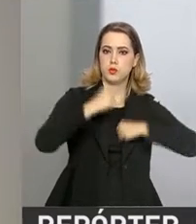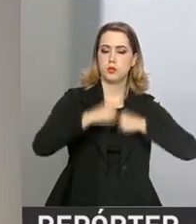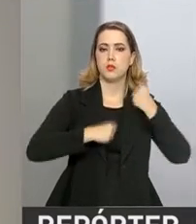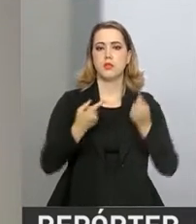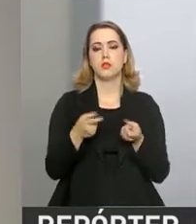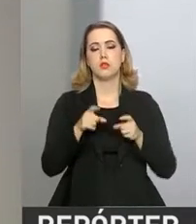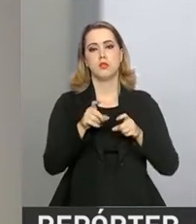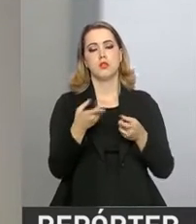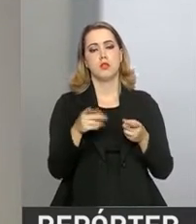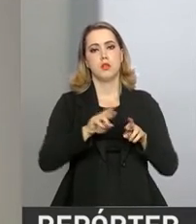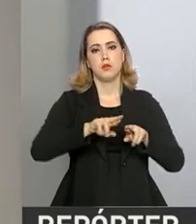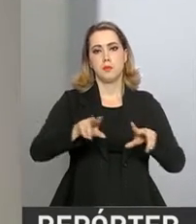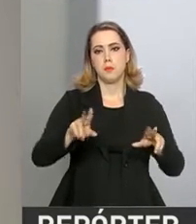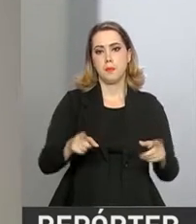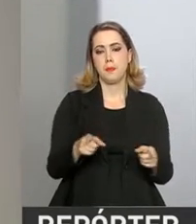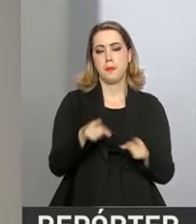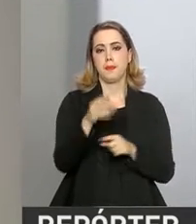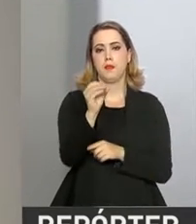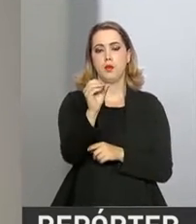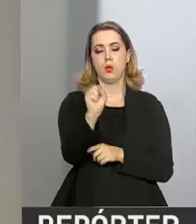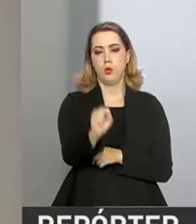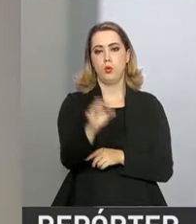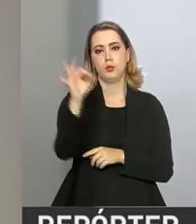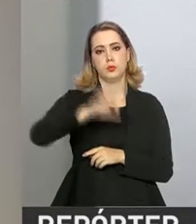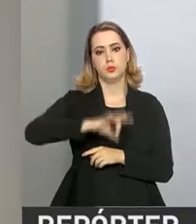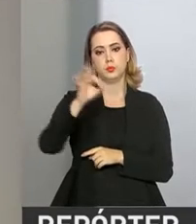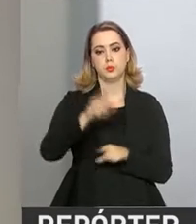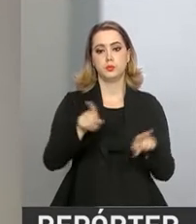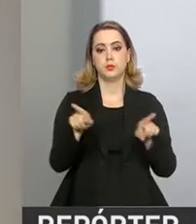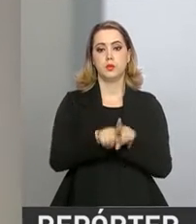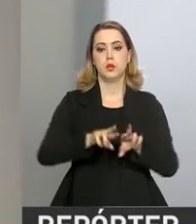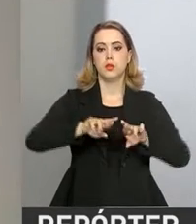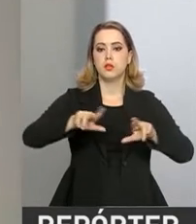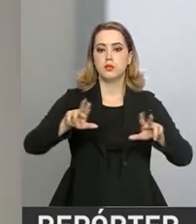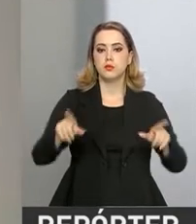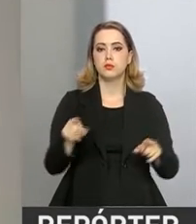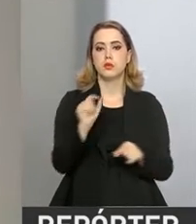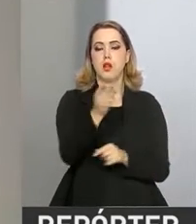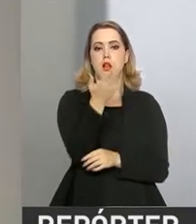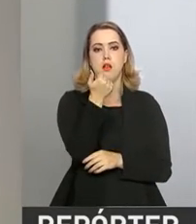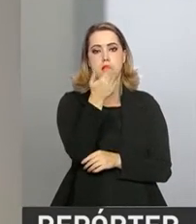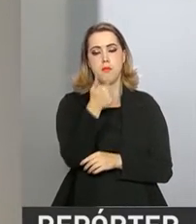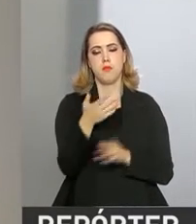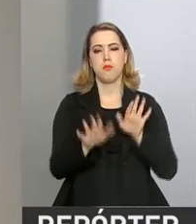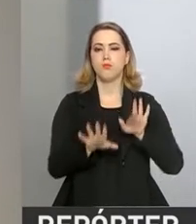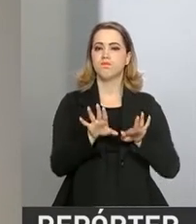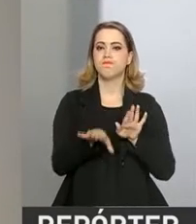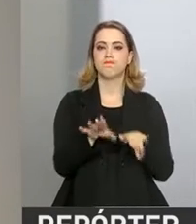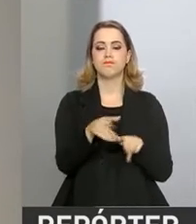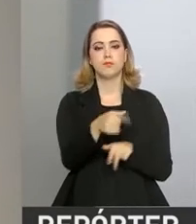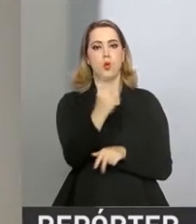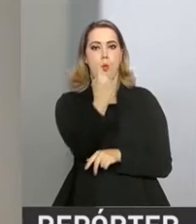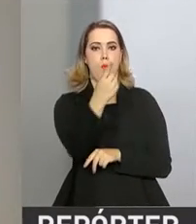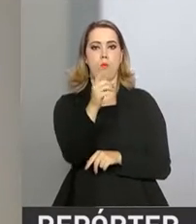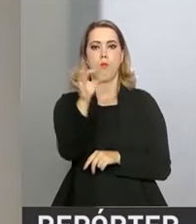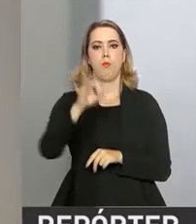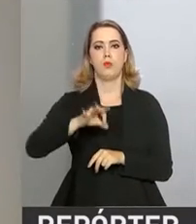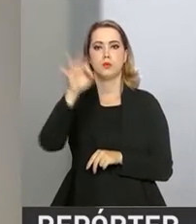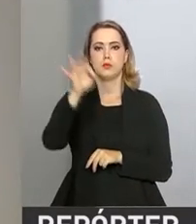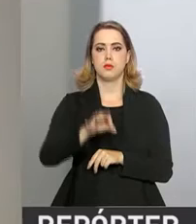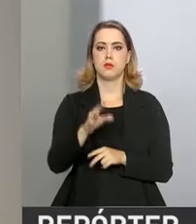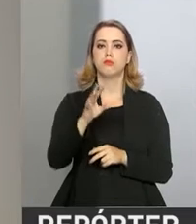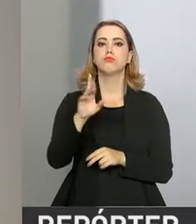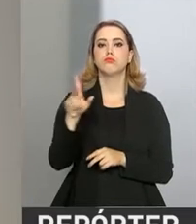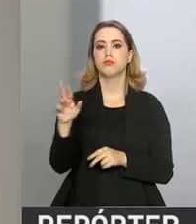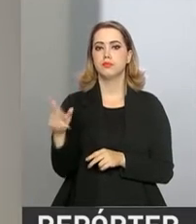setembro contra agosto cerca de 8 por cento ea variação dos preços de alimentos que foi cerca de 1% em